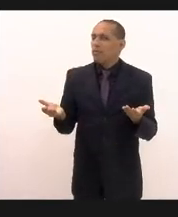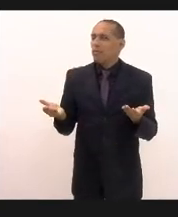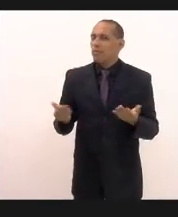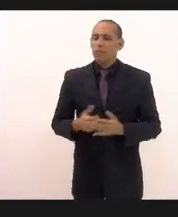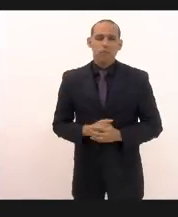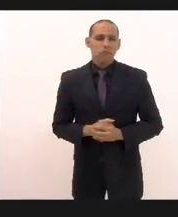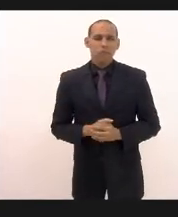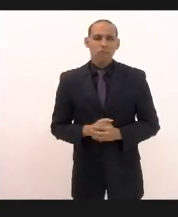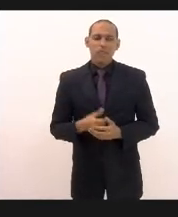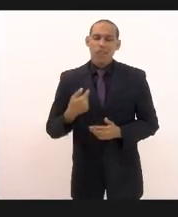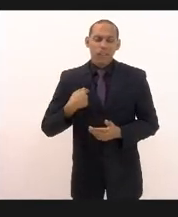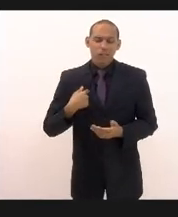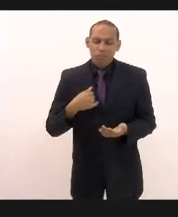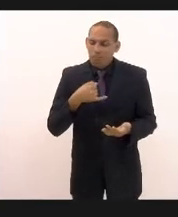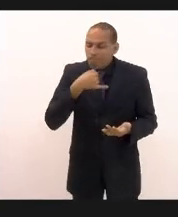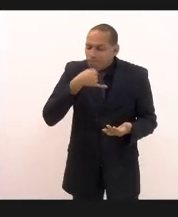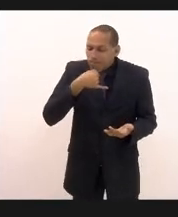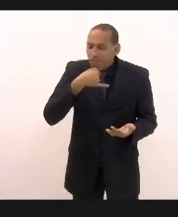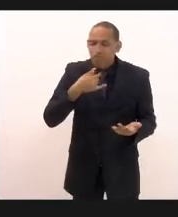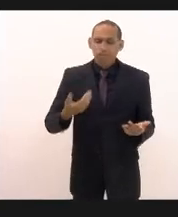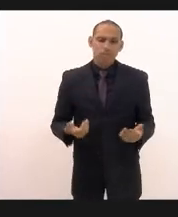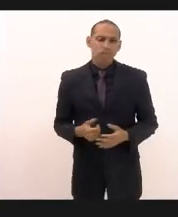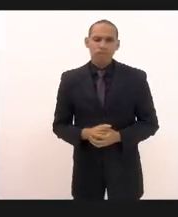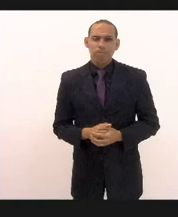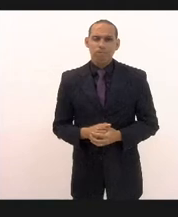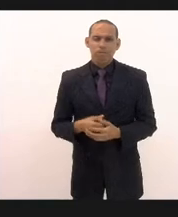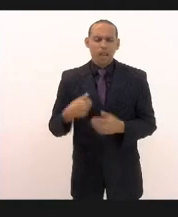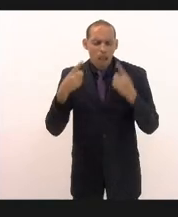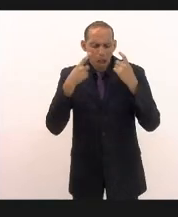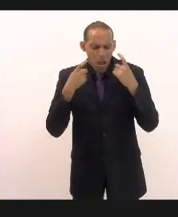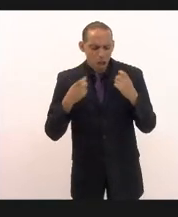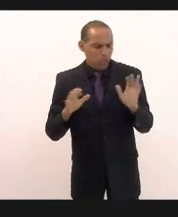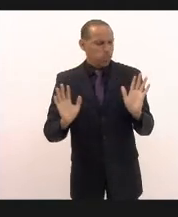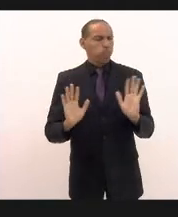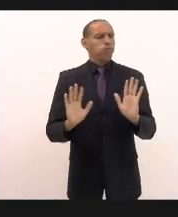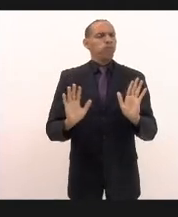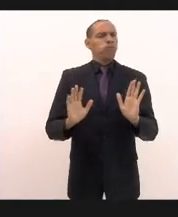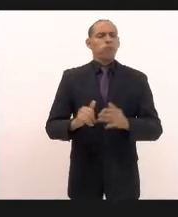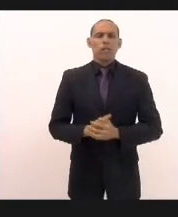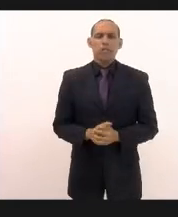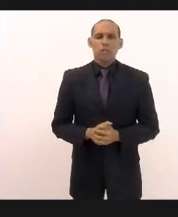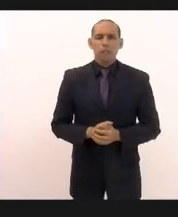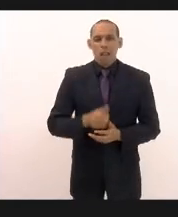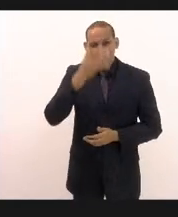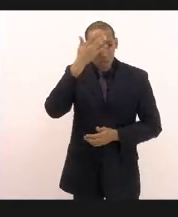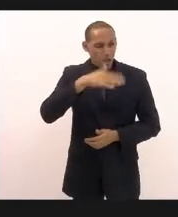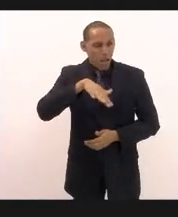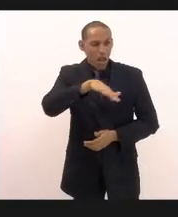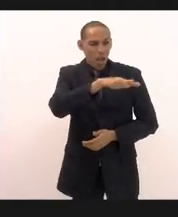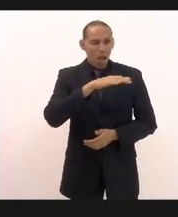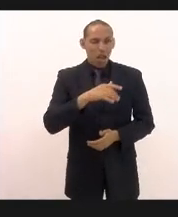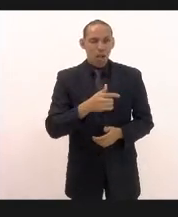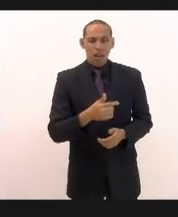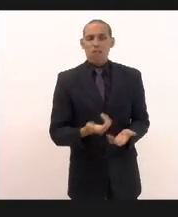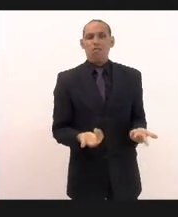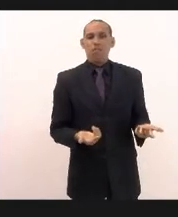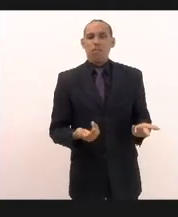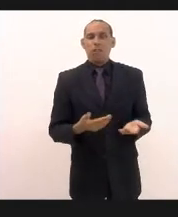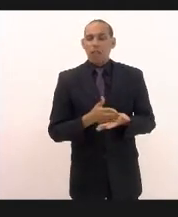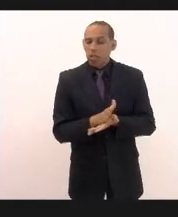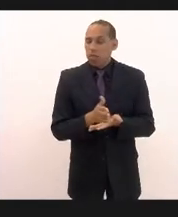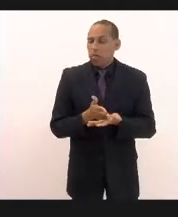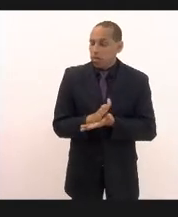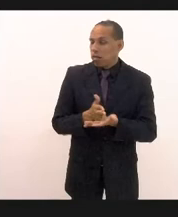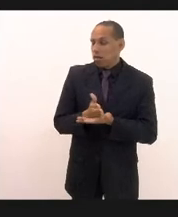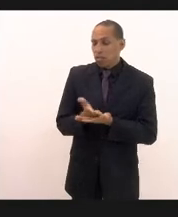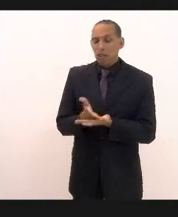Eu tenho que lamentar isso. Eu não vou ficar chorando. O pessoal que fica lá enchendo o saco,